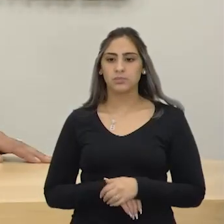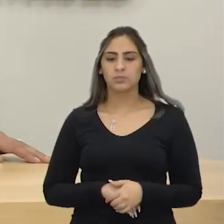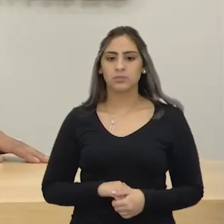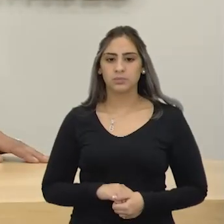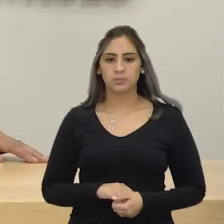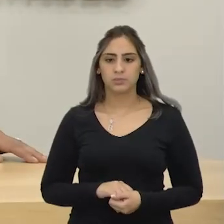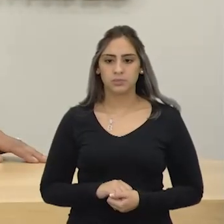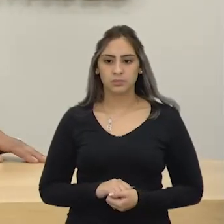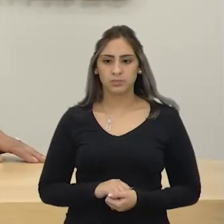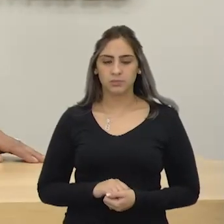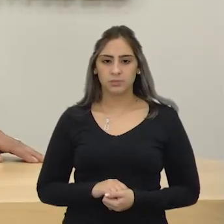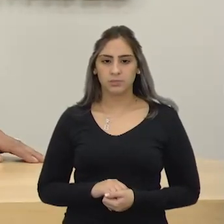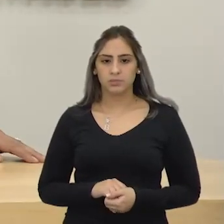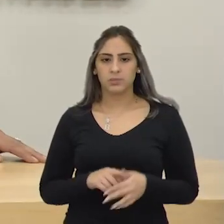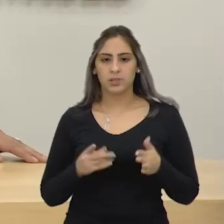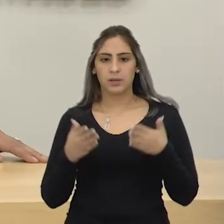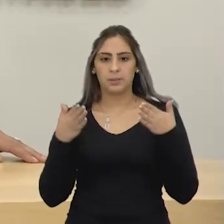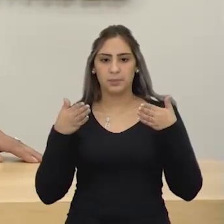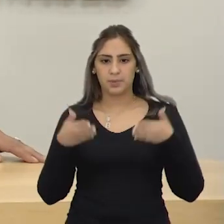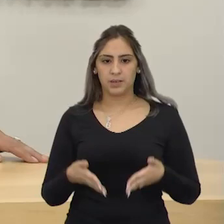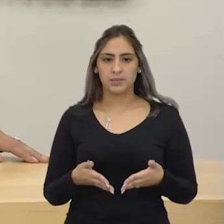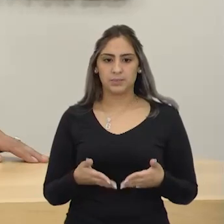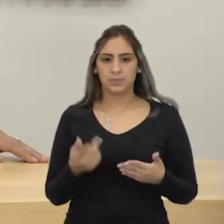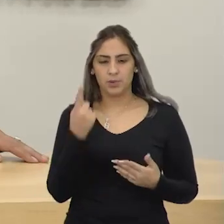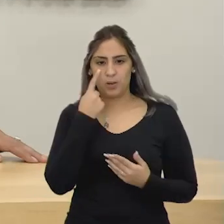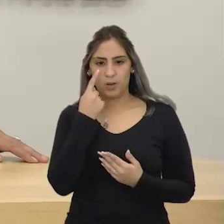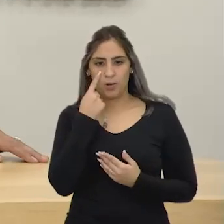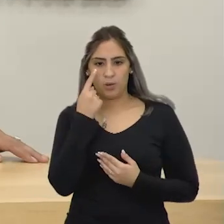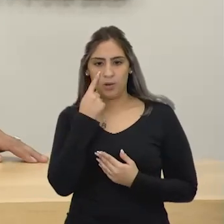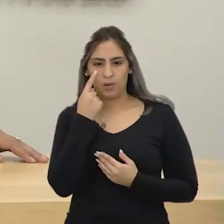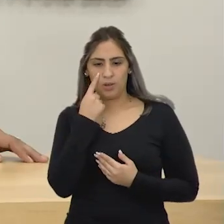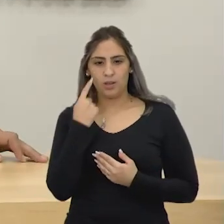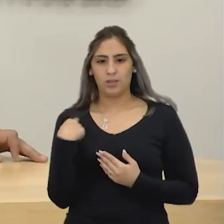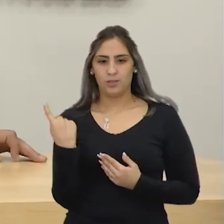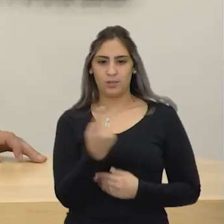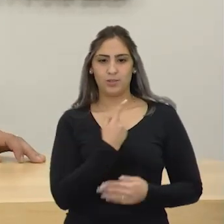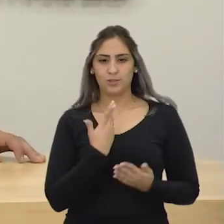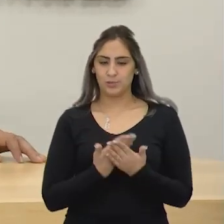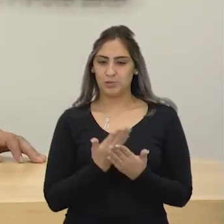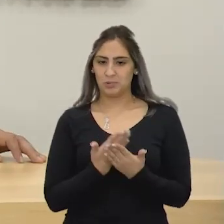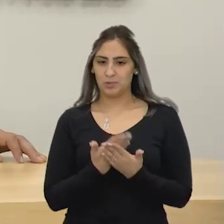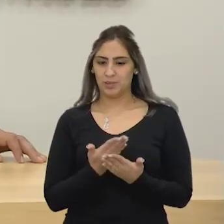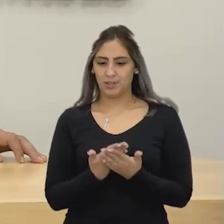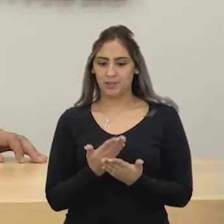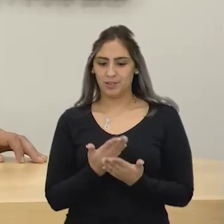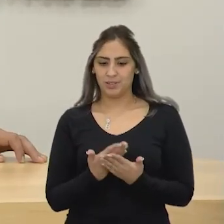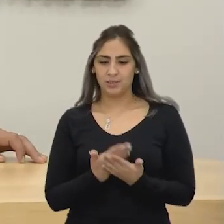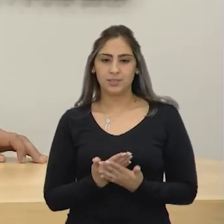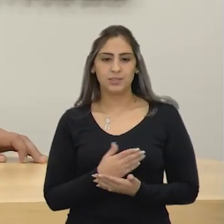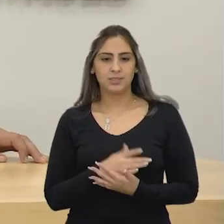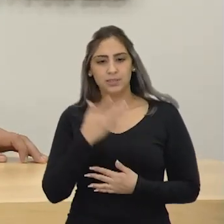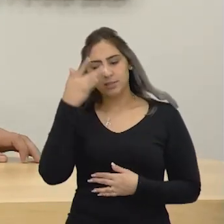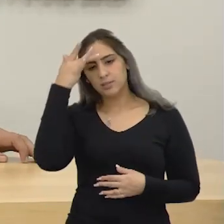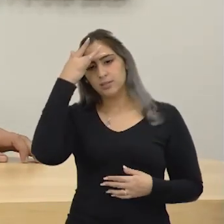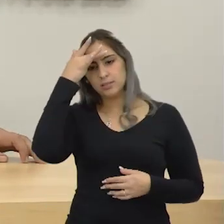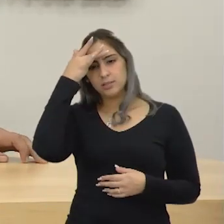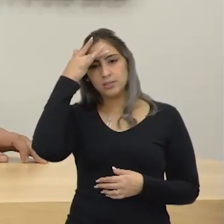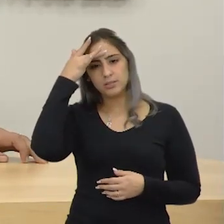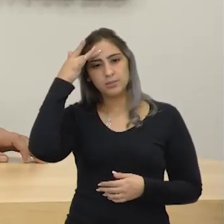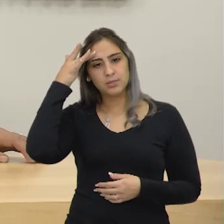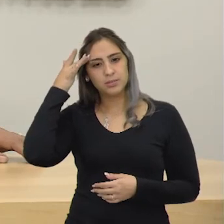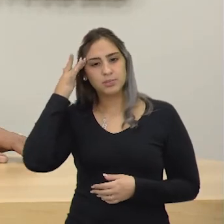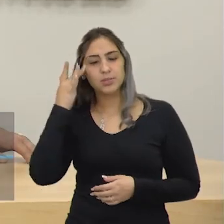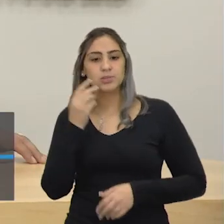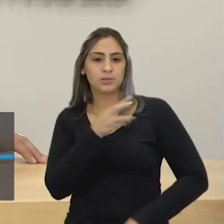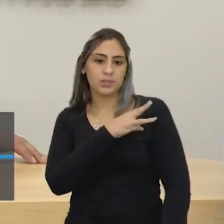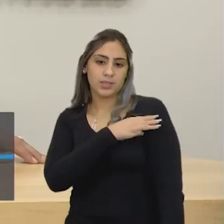Vamos ver aqui como é que está a situação. Olha aqui nossos estudantes, nossos professores. A professora comentou aqui que esse conteúdo ele é retomado também no